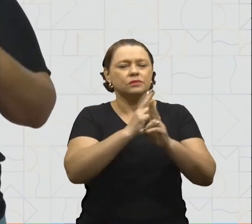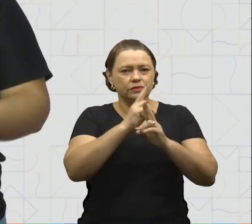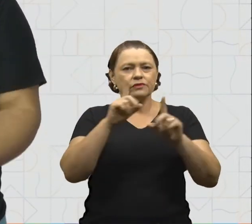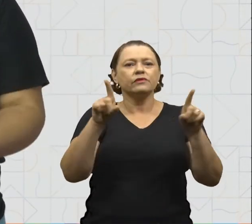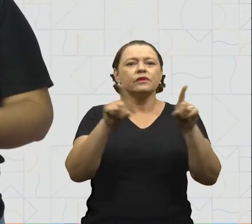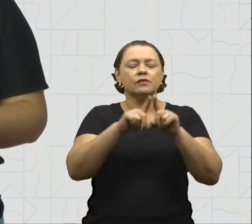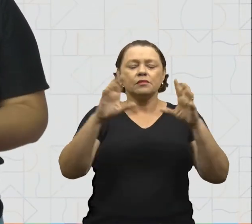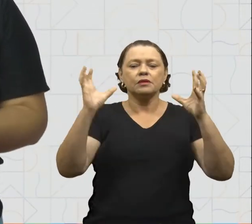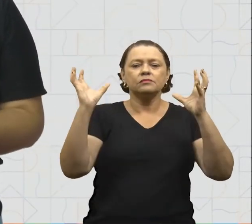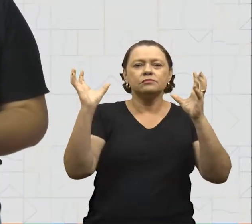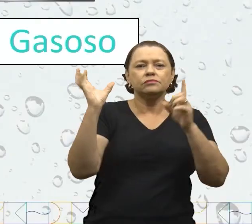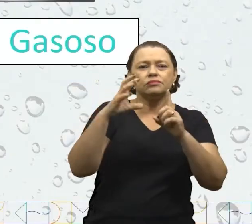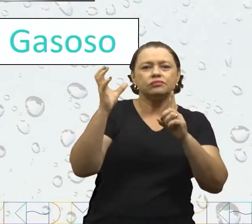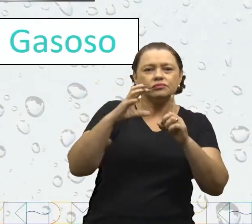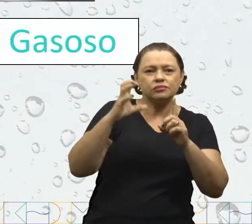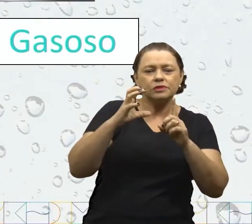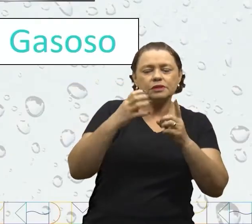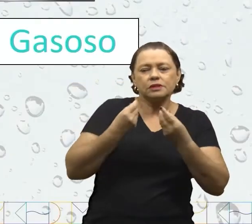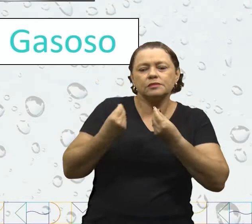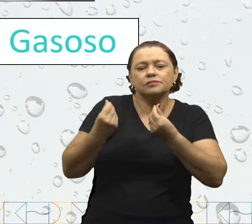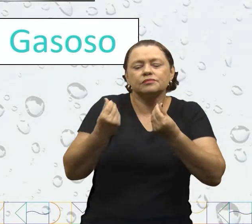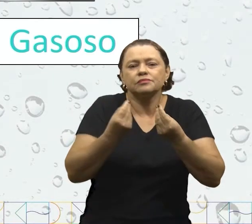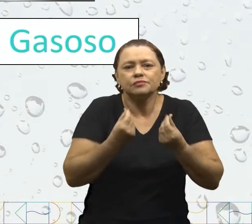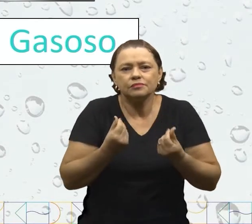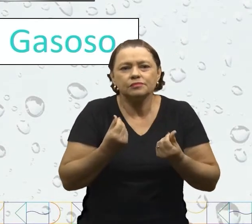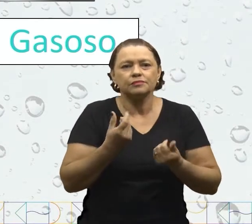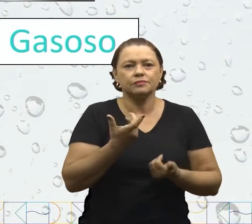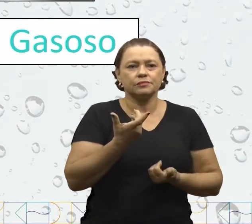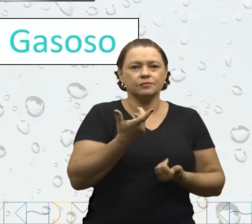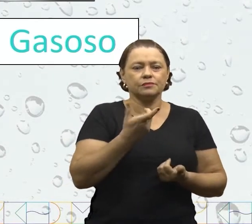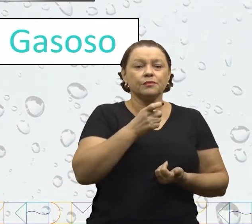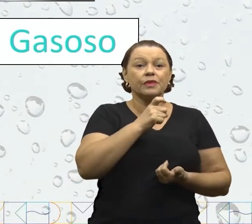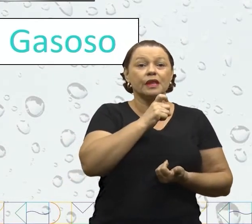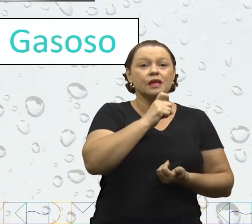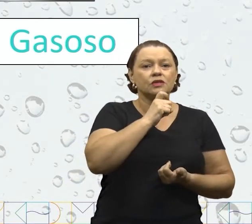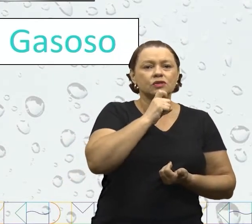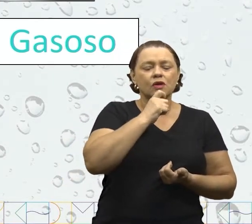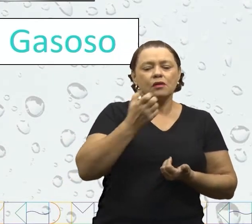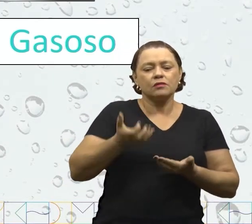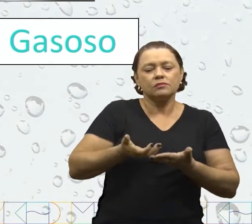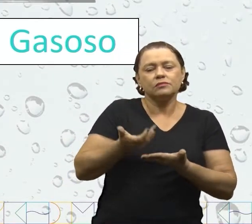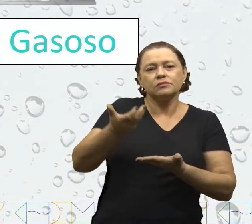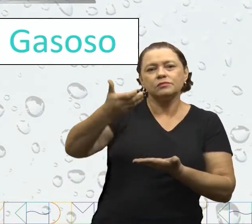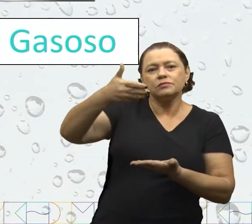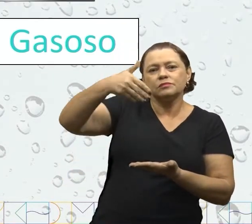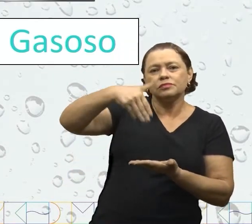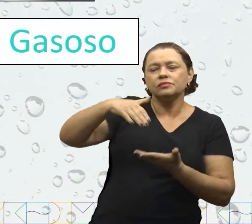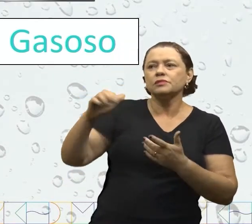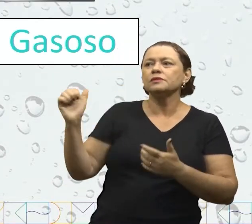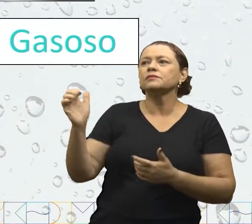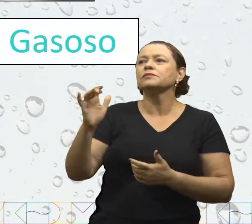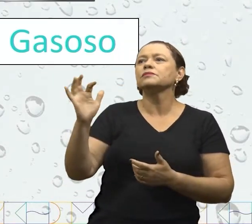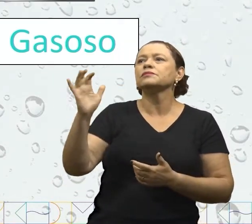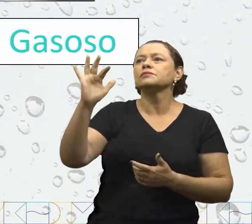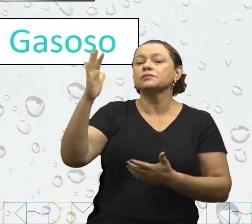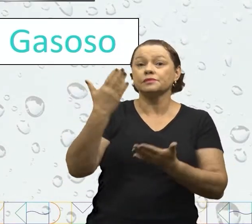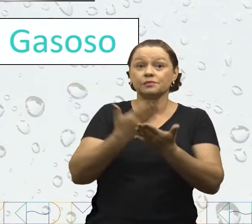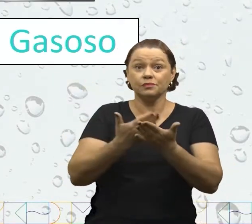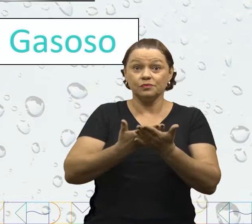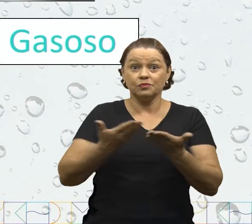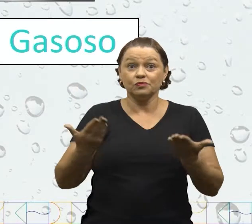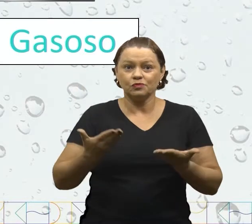na sensação térmica. Sólido, líquido e gasoso, que estudamos